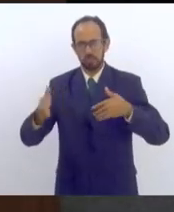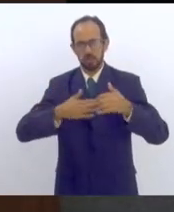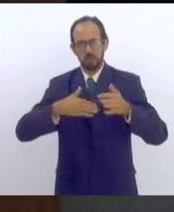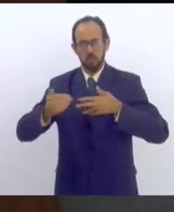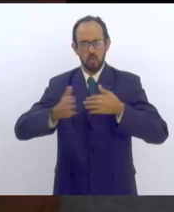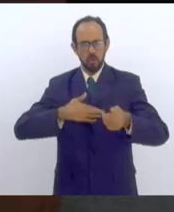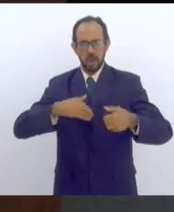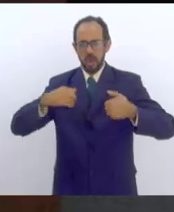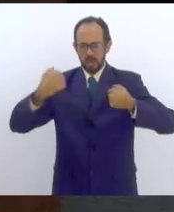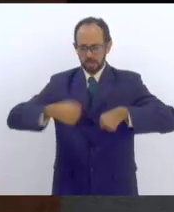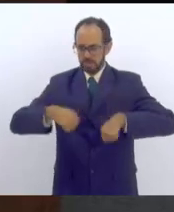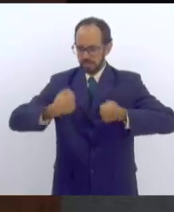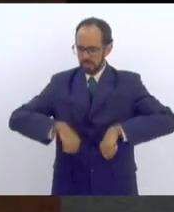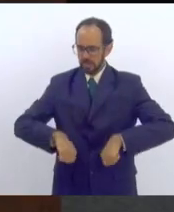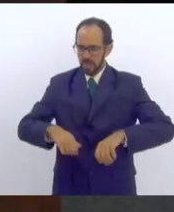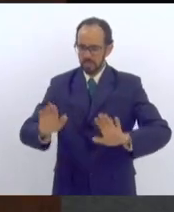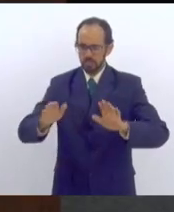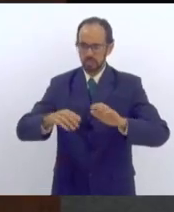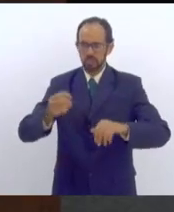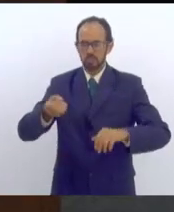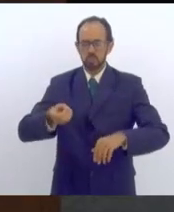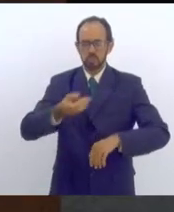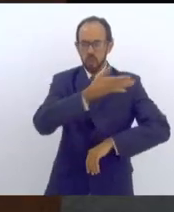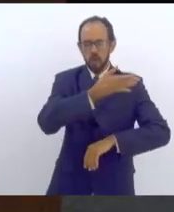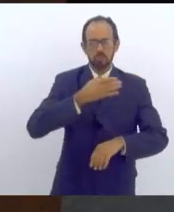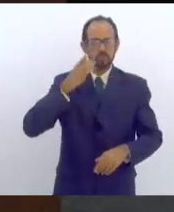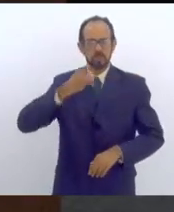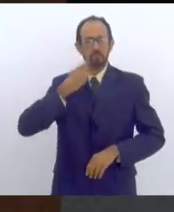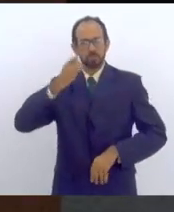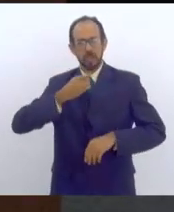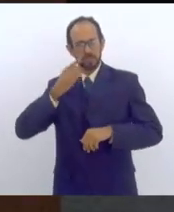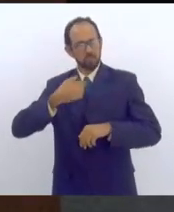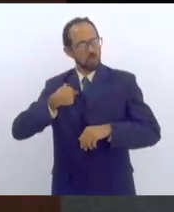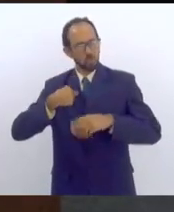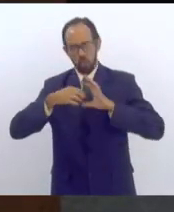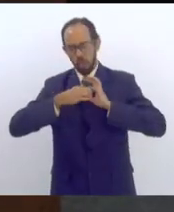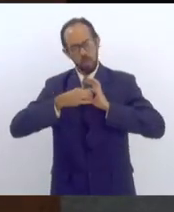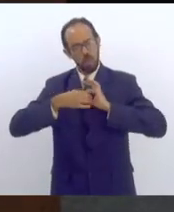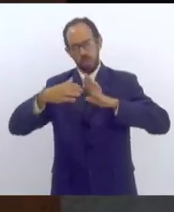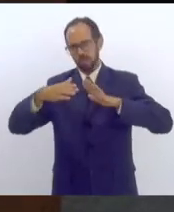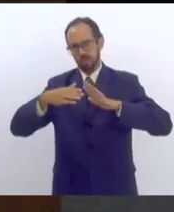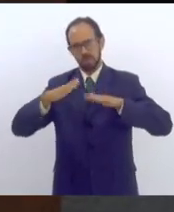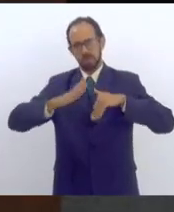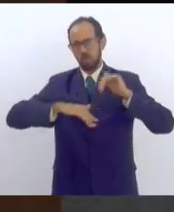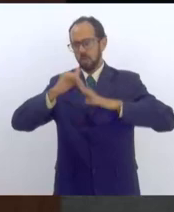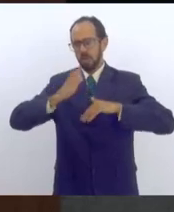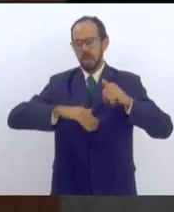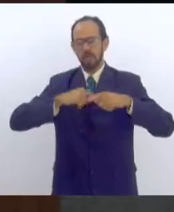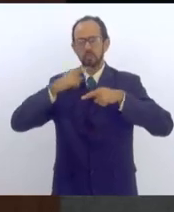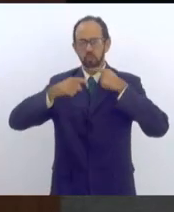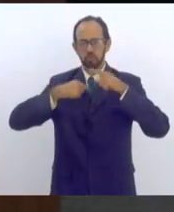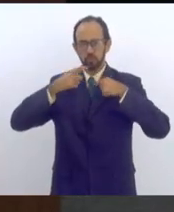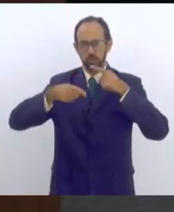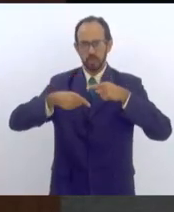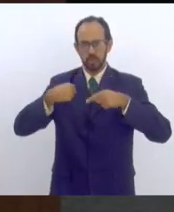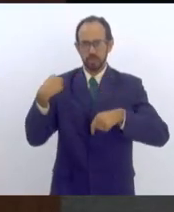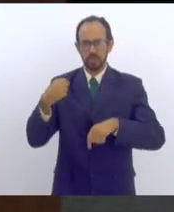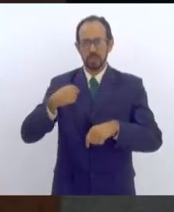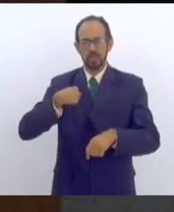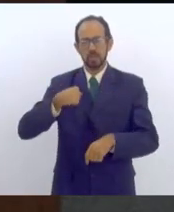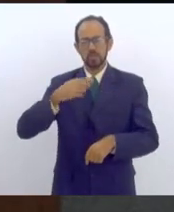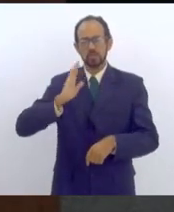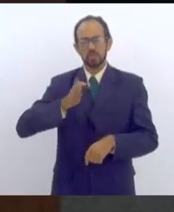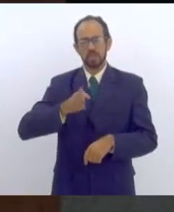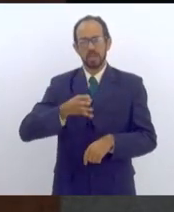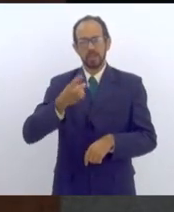precisar, as novatas e os novatos, me coloco à disposição. Nós estamos aqui já, agora vamos para